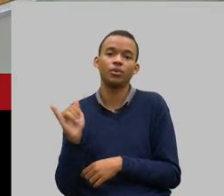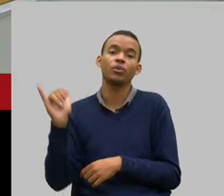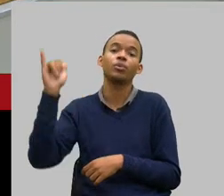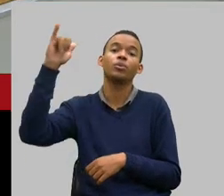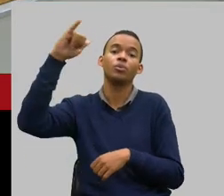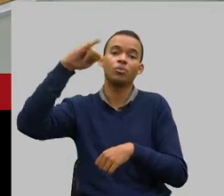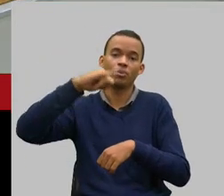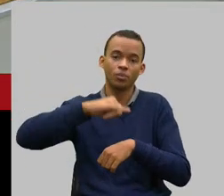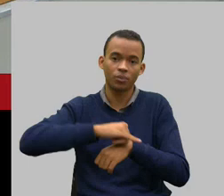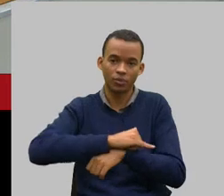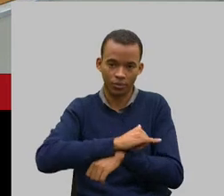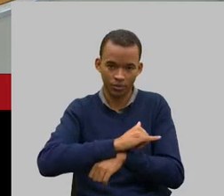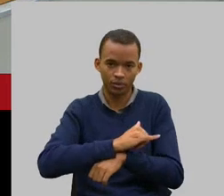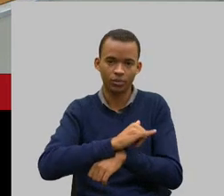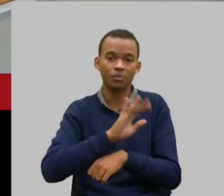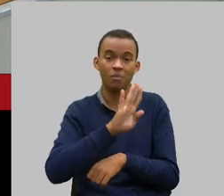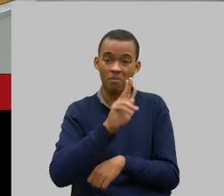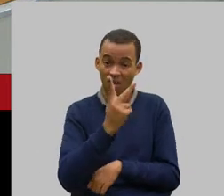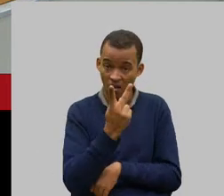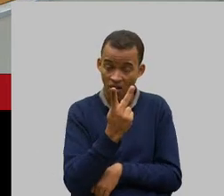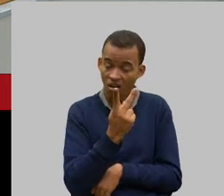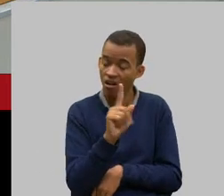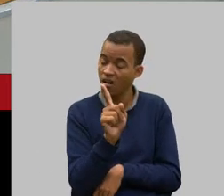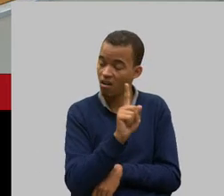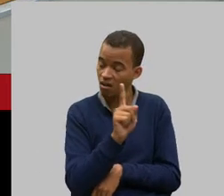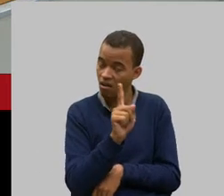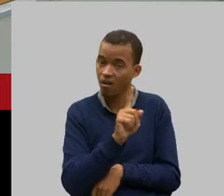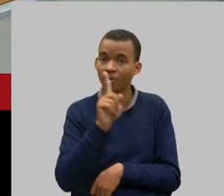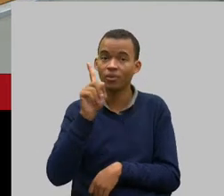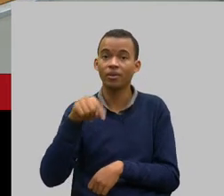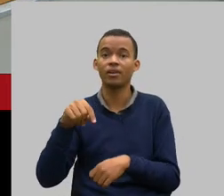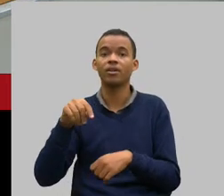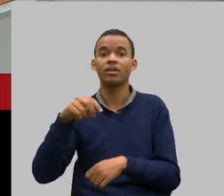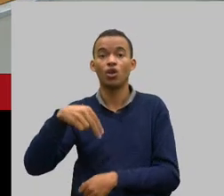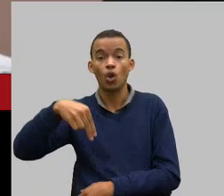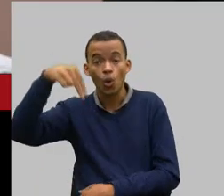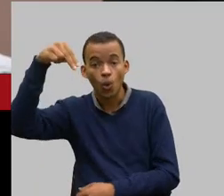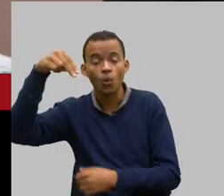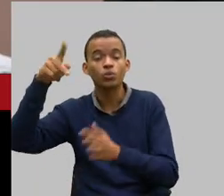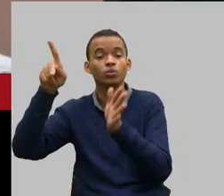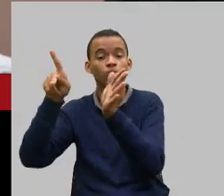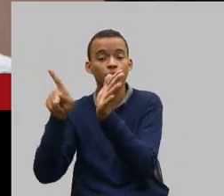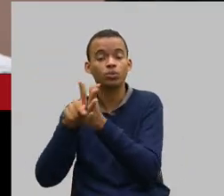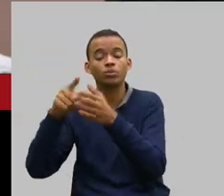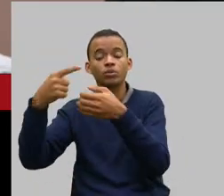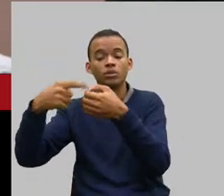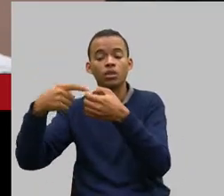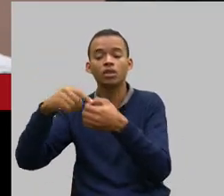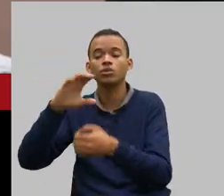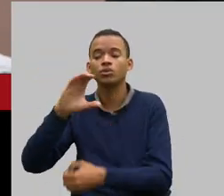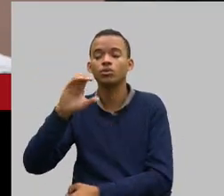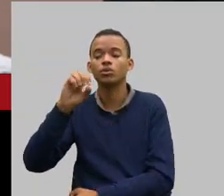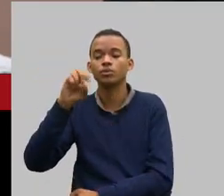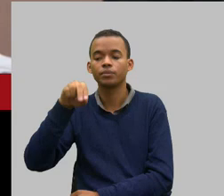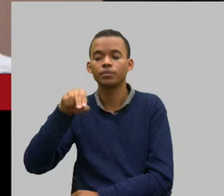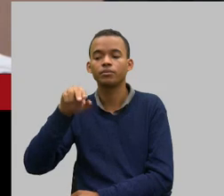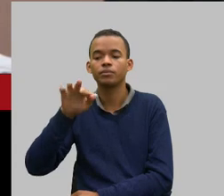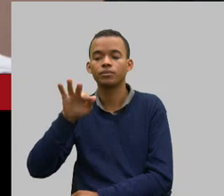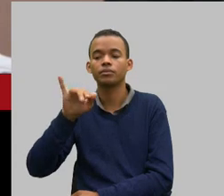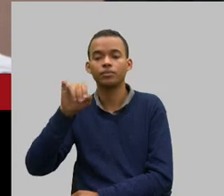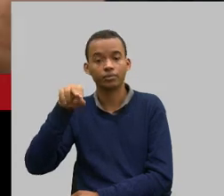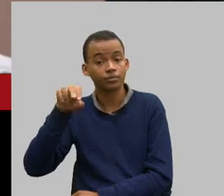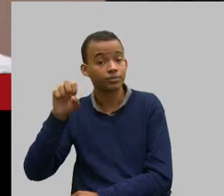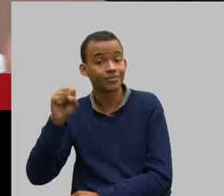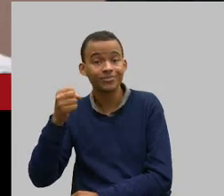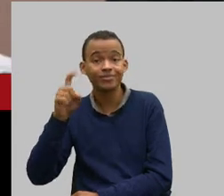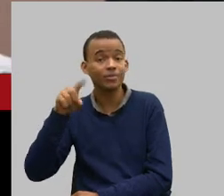o aeroporto tá no vetor Norte ele é do vetor Norte ele pertence à cidade de Confins Então eu queria aqui secretário nesta manhã mais uma